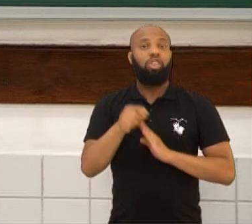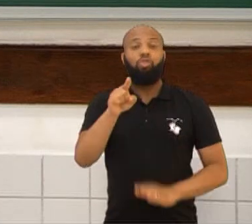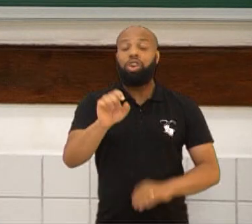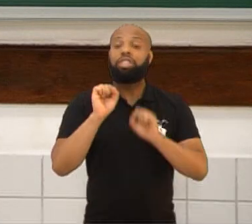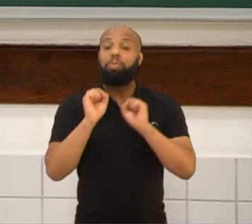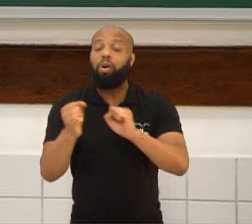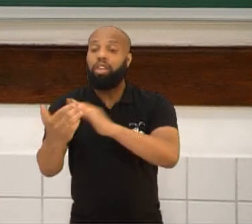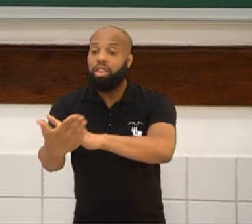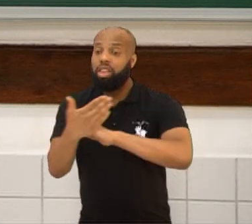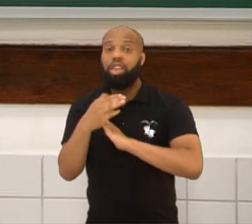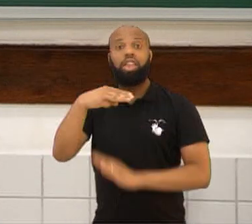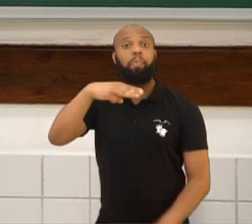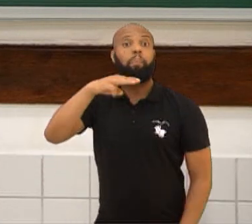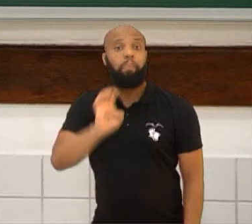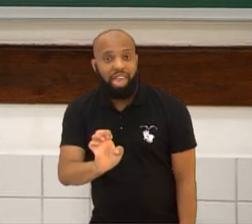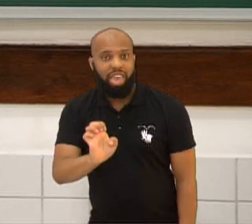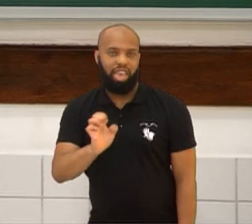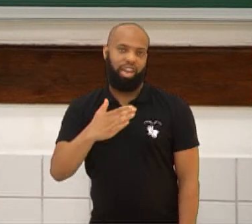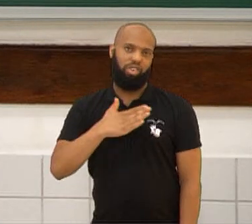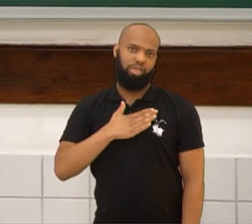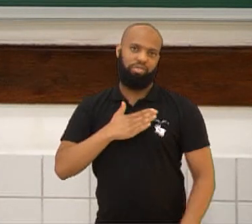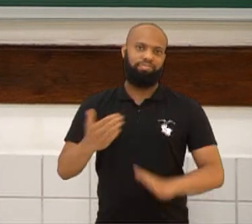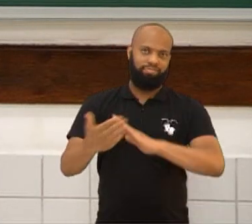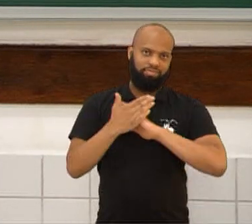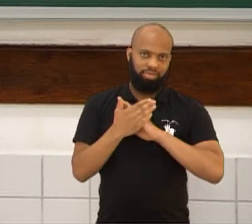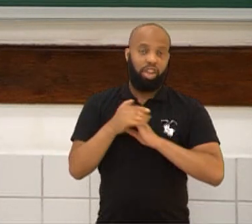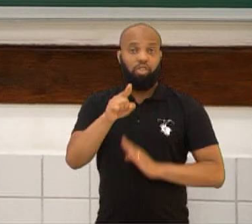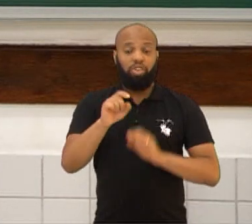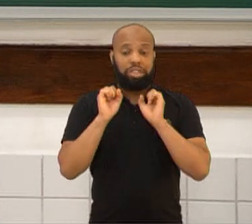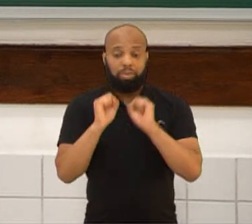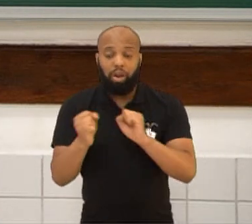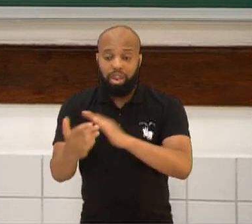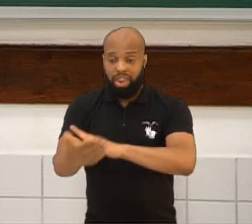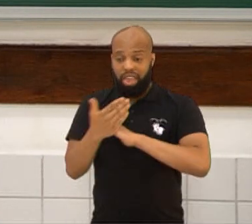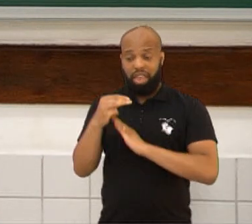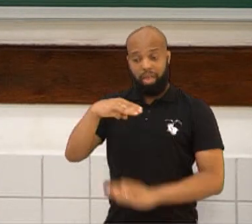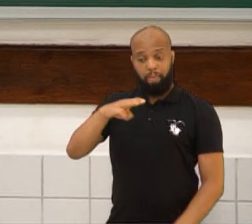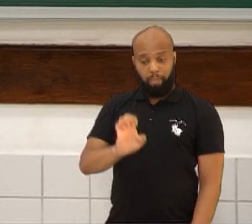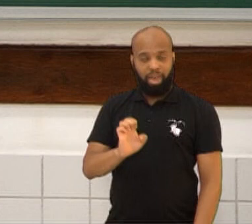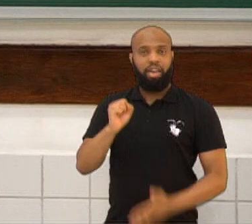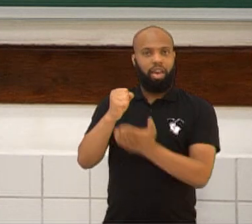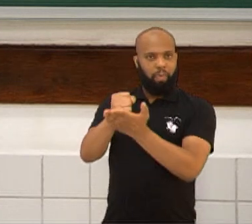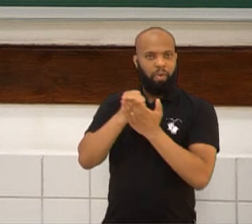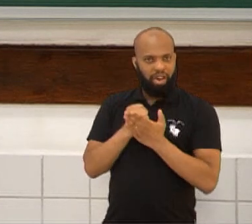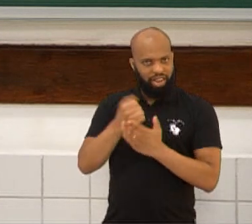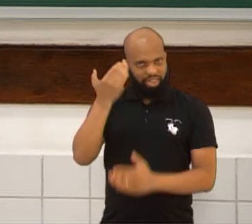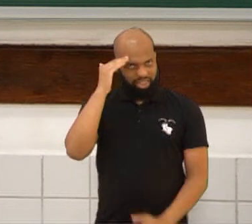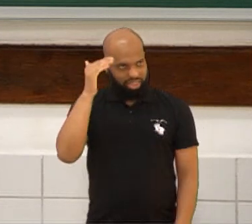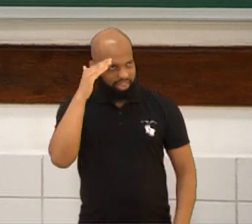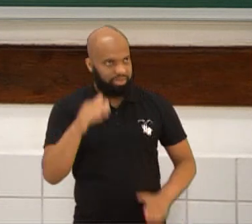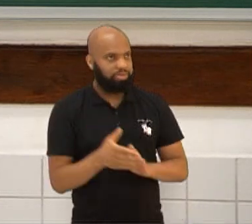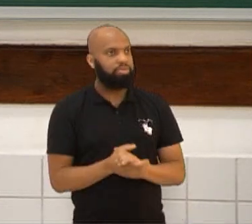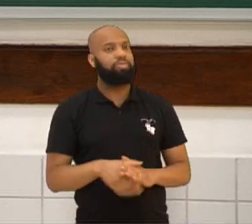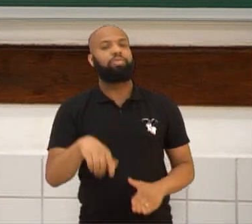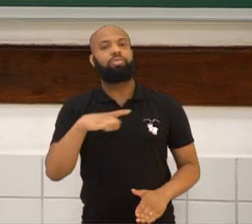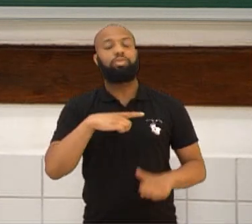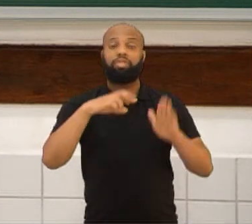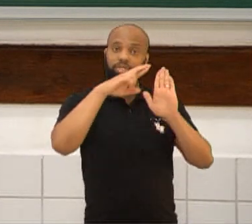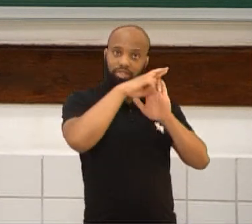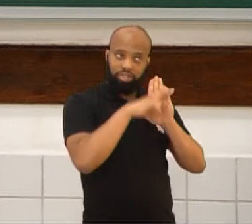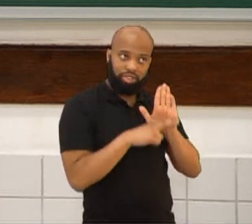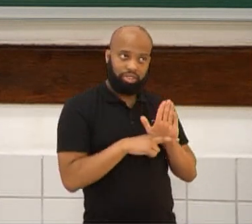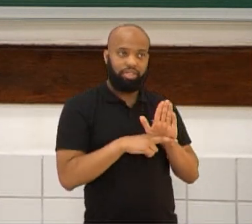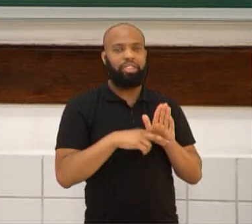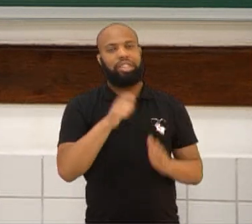me ajudar, você pode me auxiliar, ok, pessoal? Existem